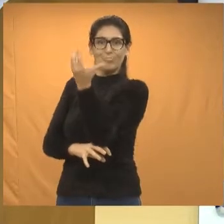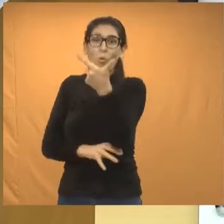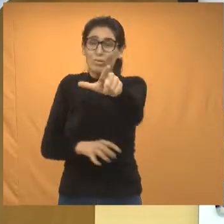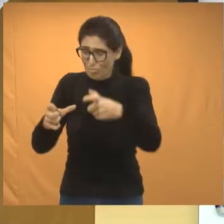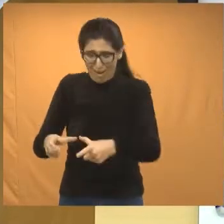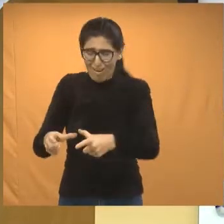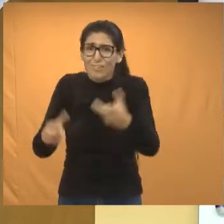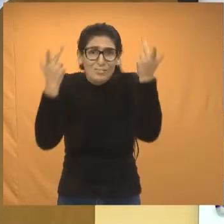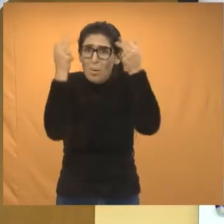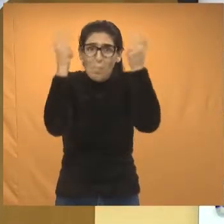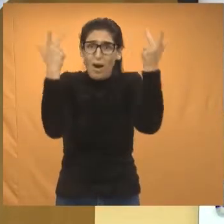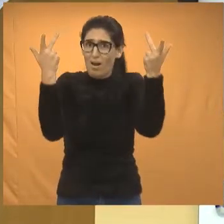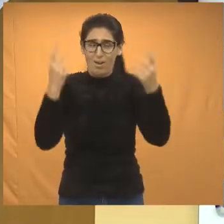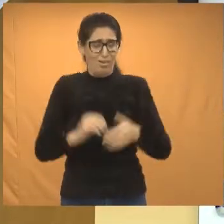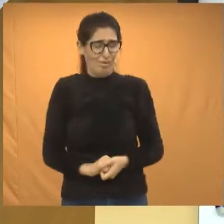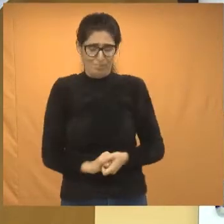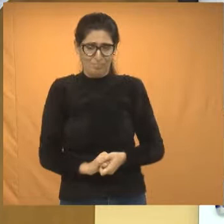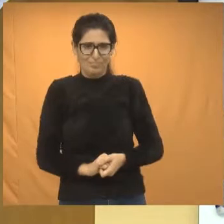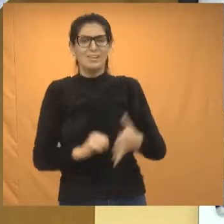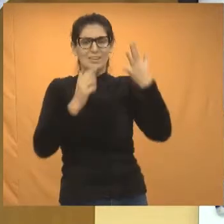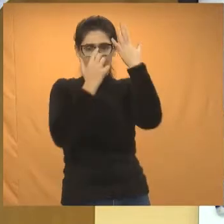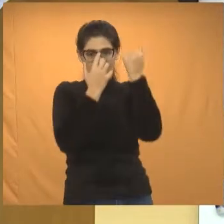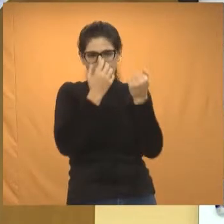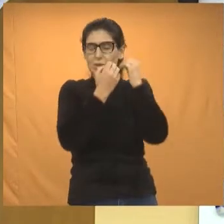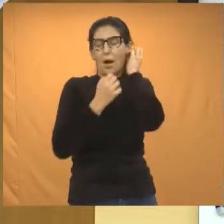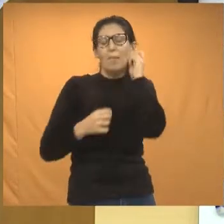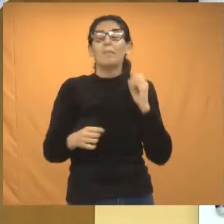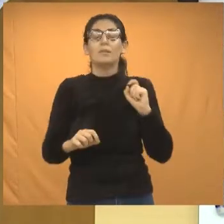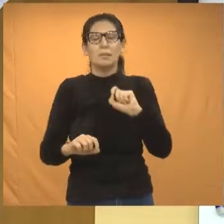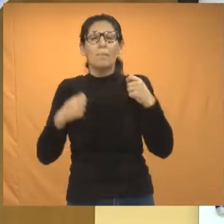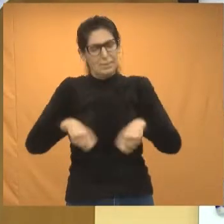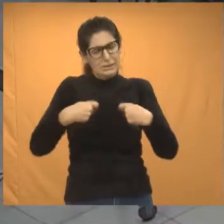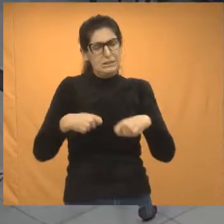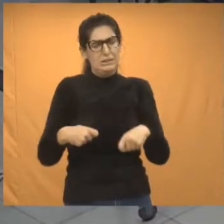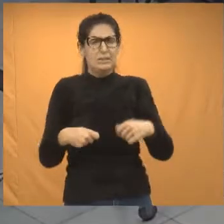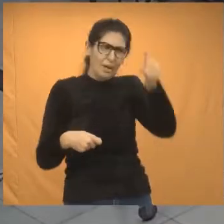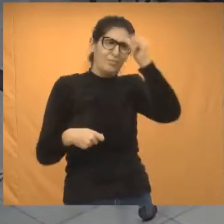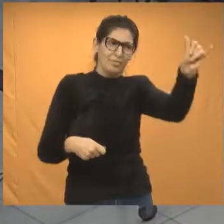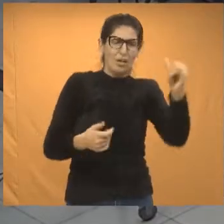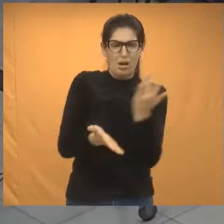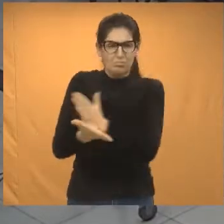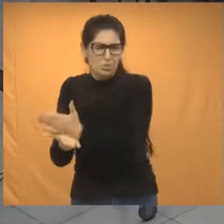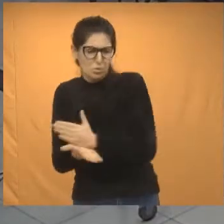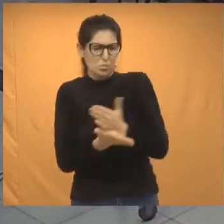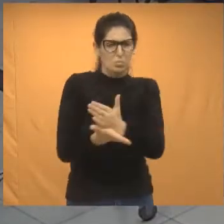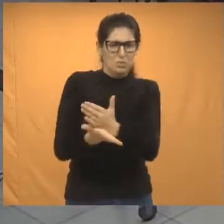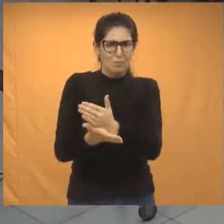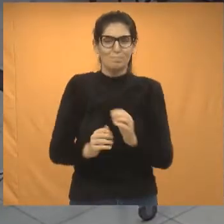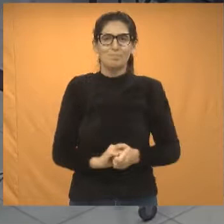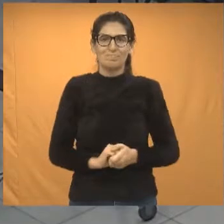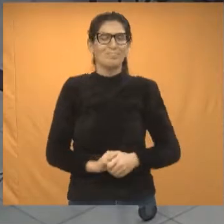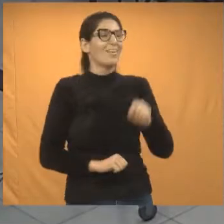gente sabe que traz muito incômodo para a população. Vereador Arildo, pode chamar aí de padrinho, esse é o